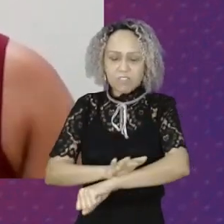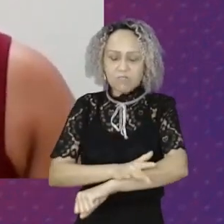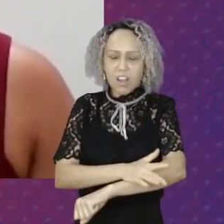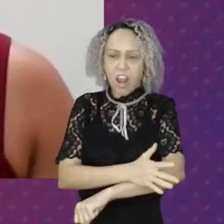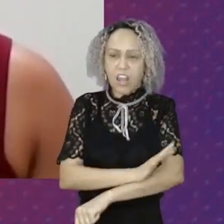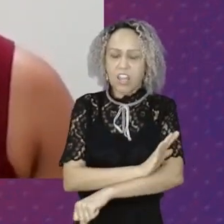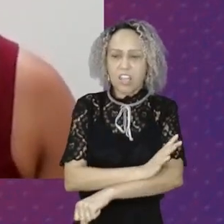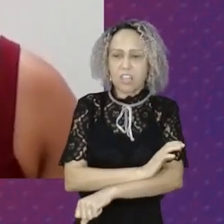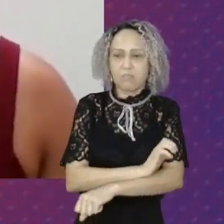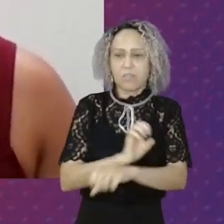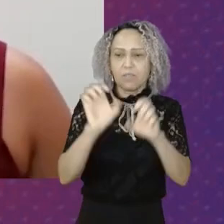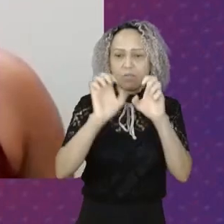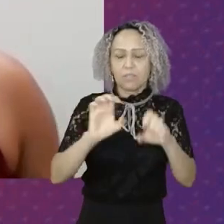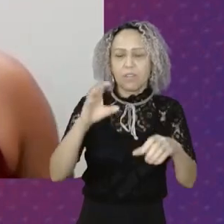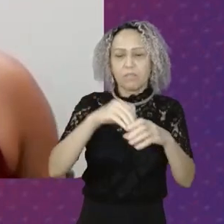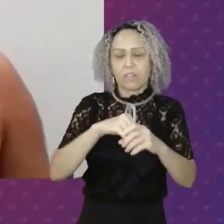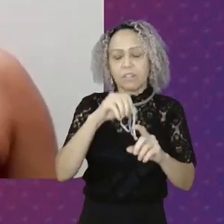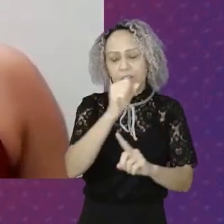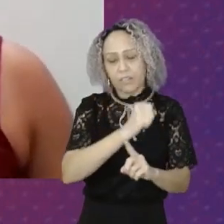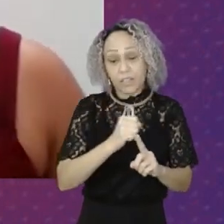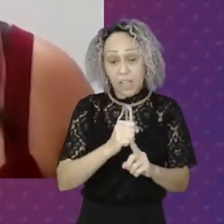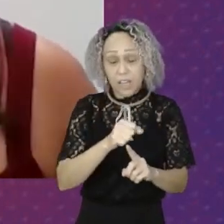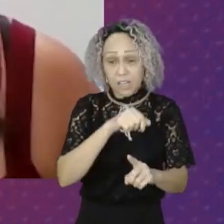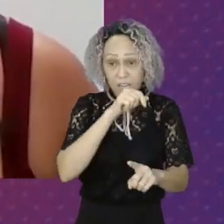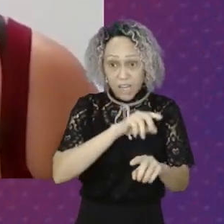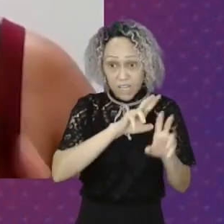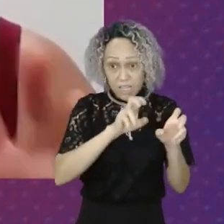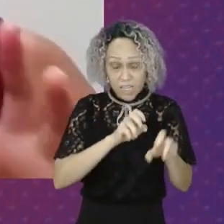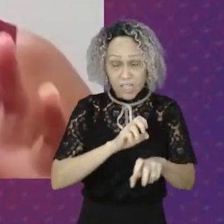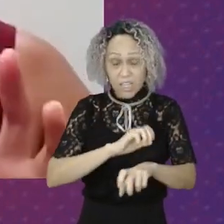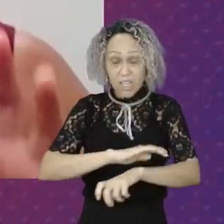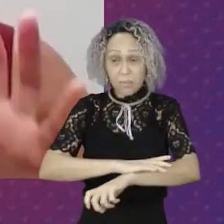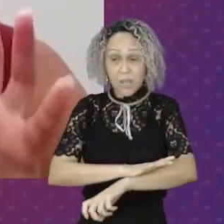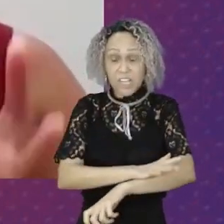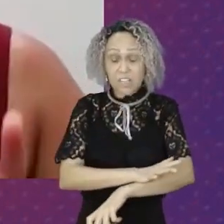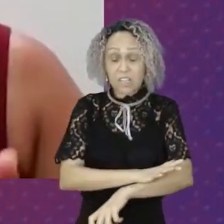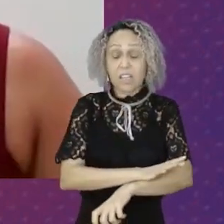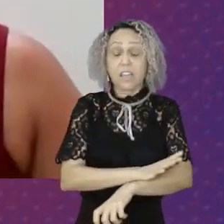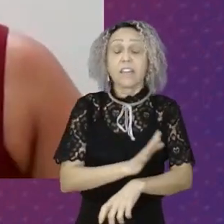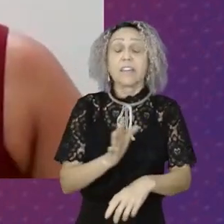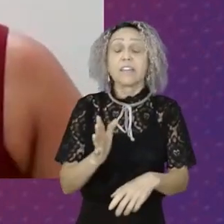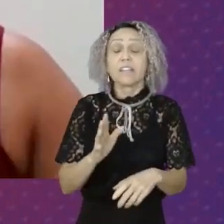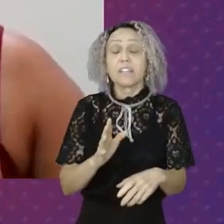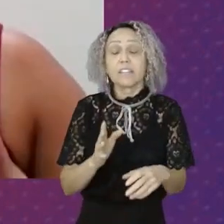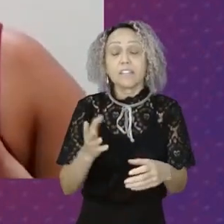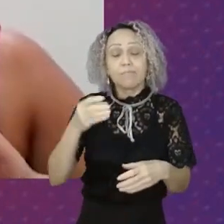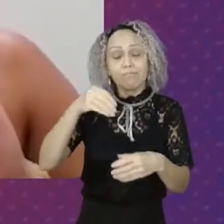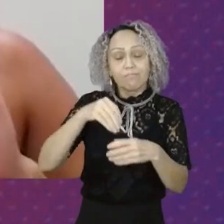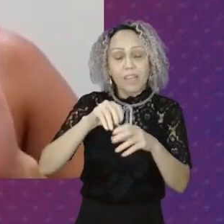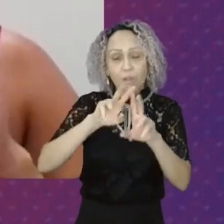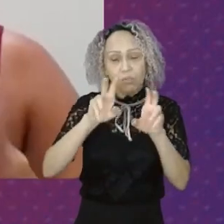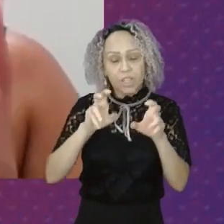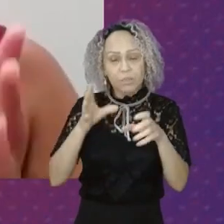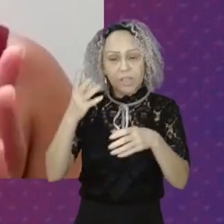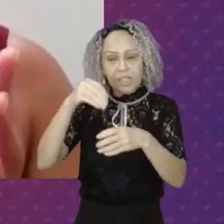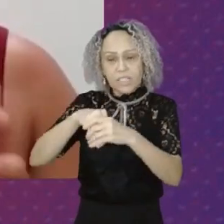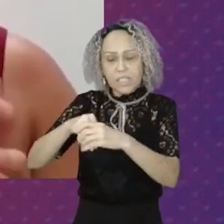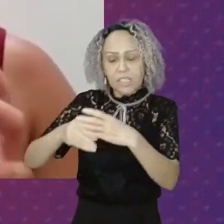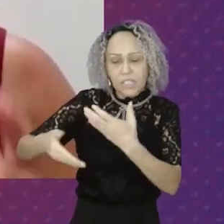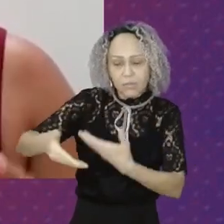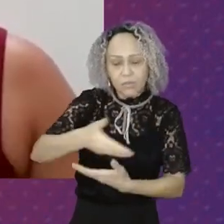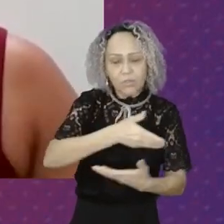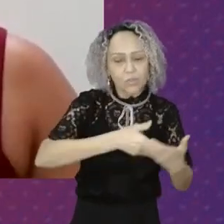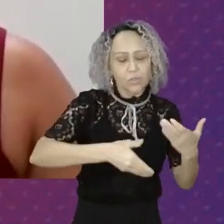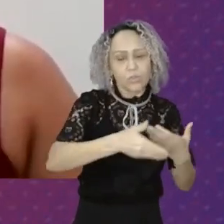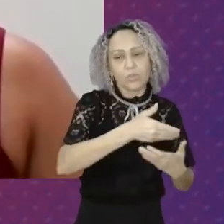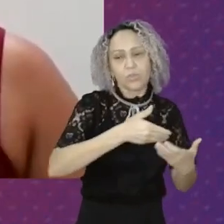pública, ele é transversal, né, a todos os outros eixos, mas a gente resolveu delimitar esses cinco para dar o norte, né,